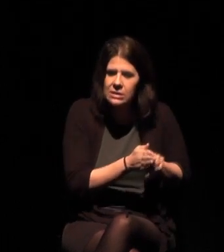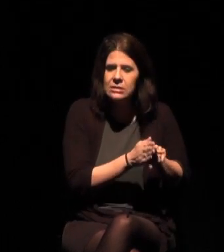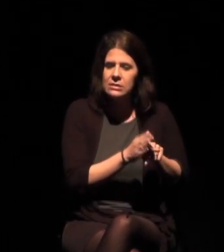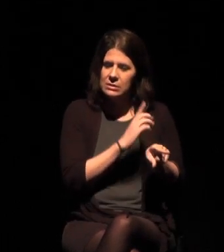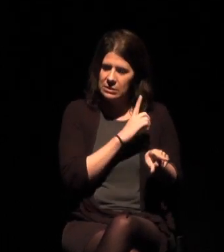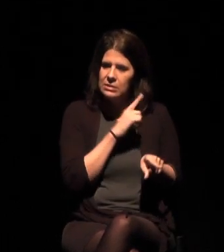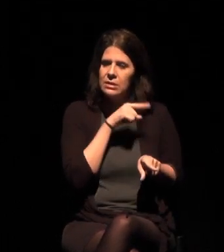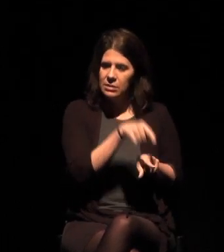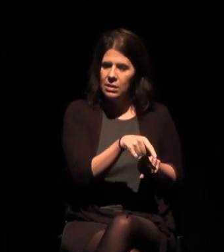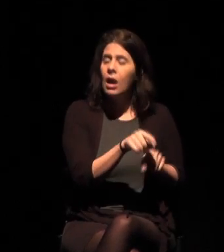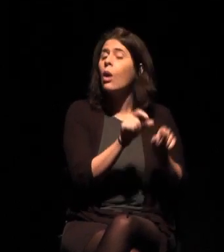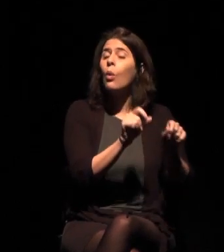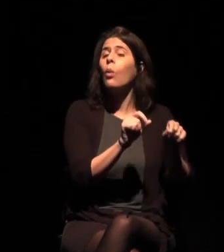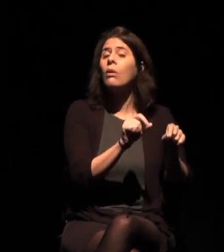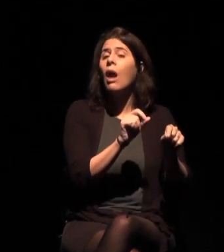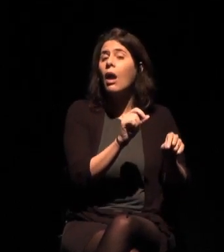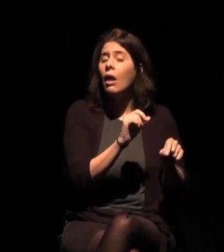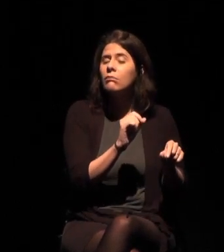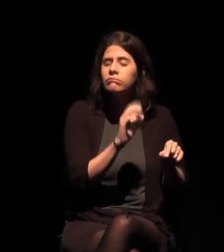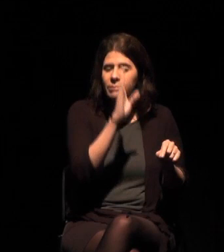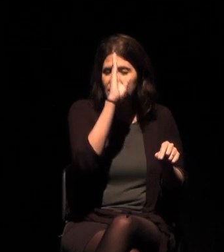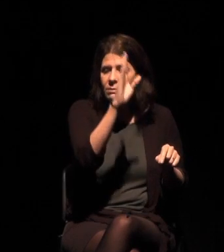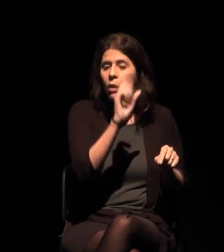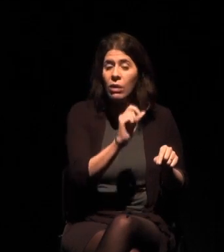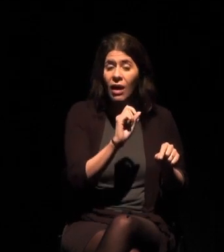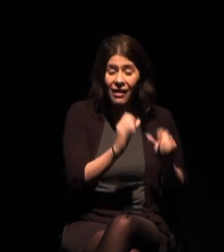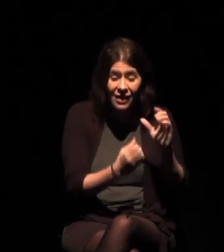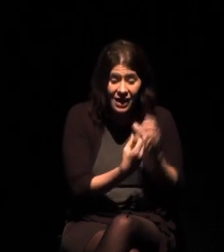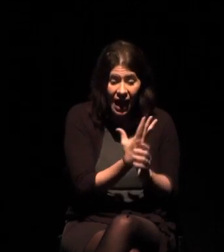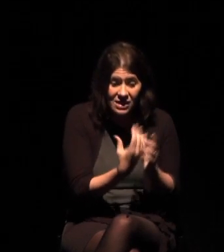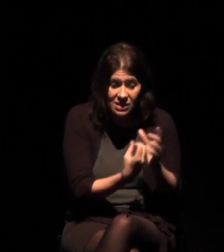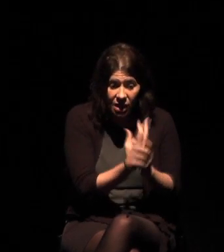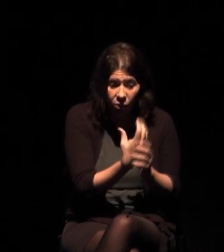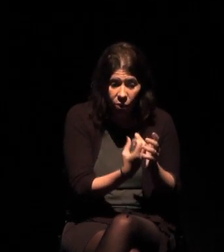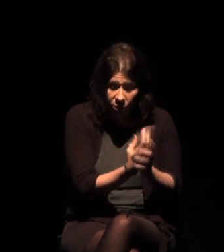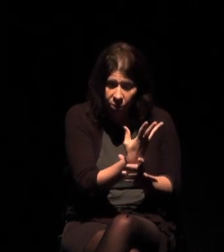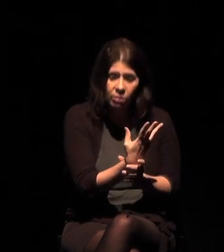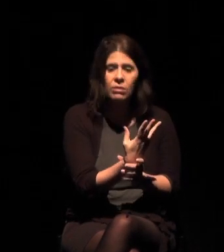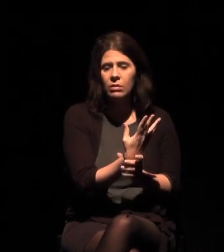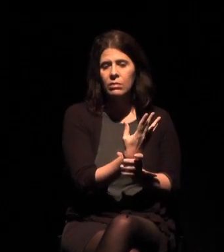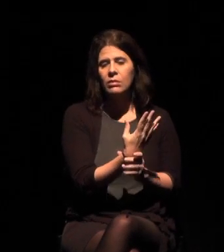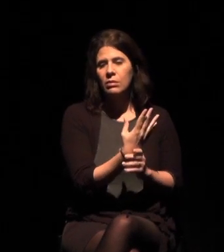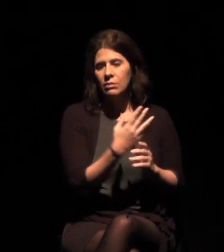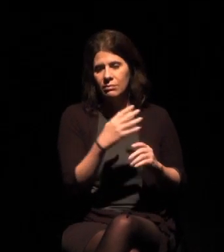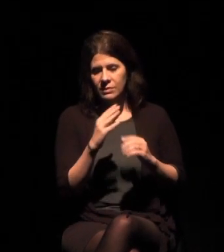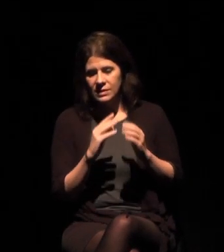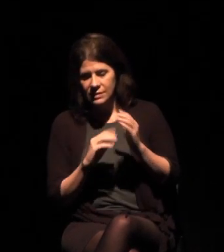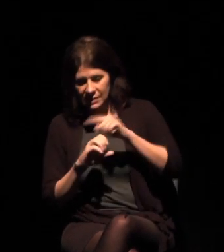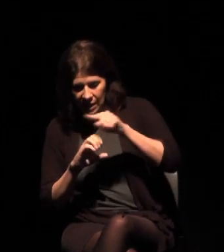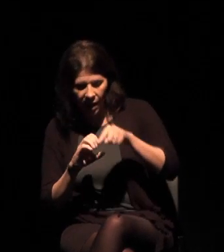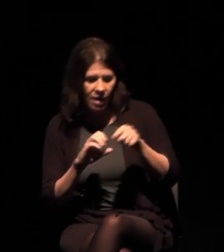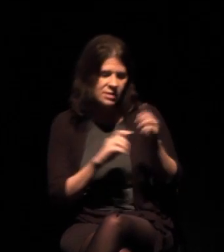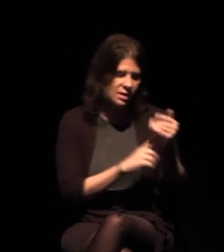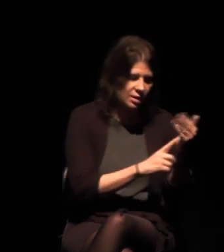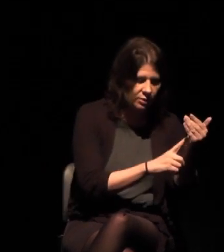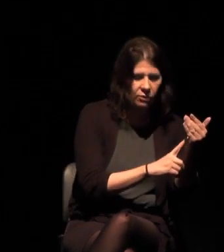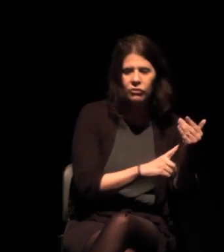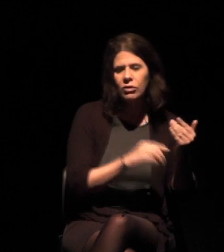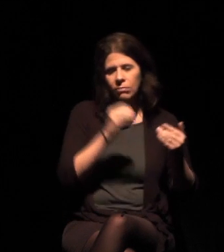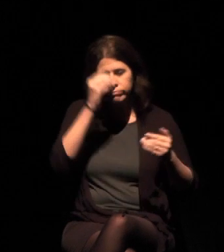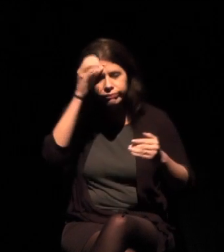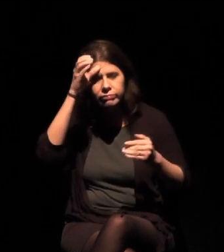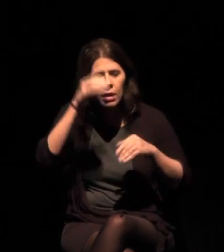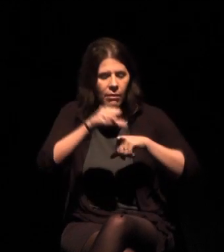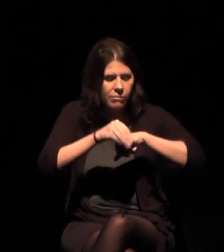da criação do parque de ciência e tecnologia portanto conhecimento científico mais conhecimento tecnológico